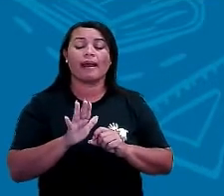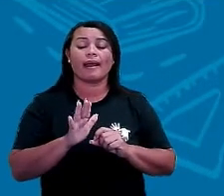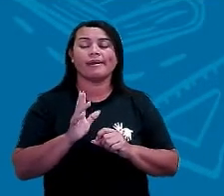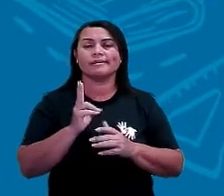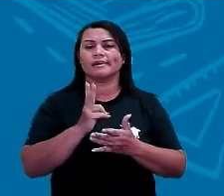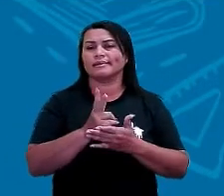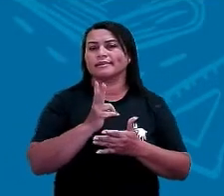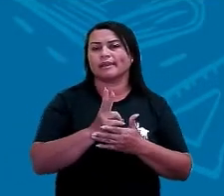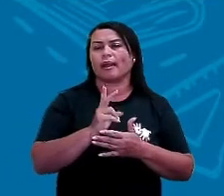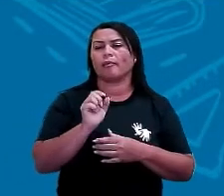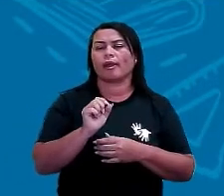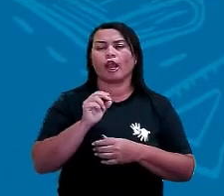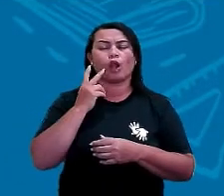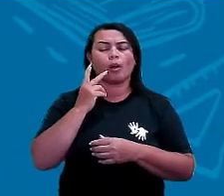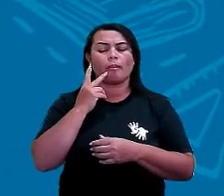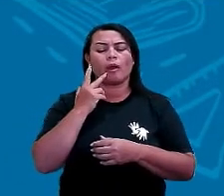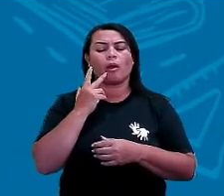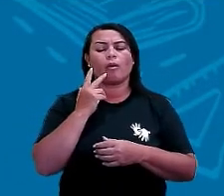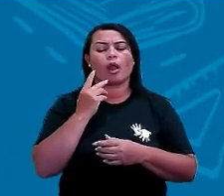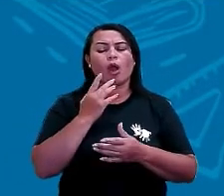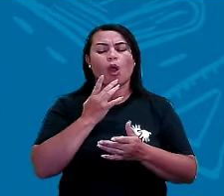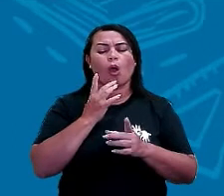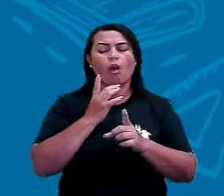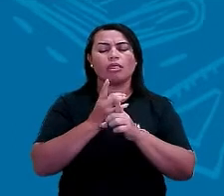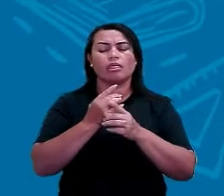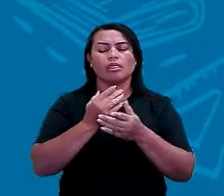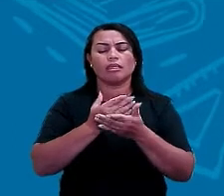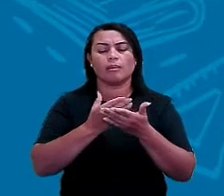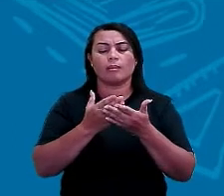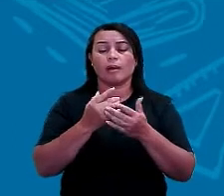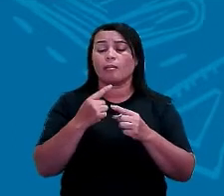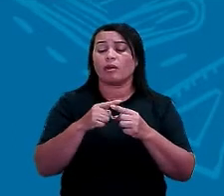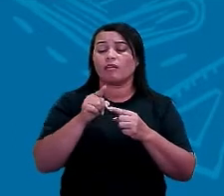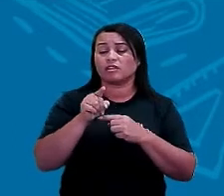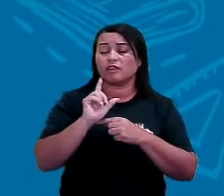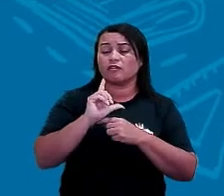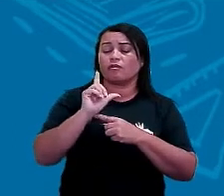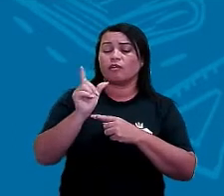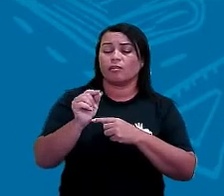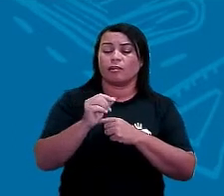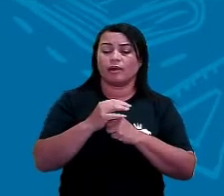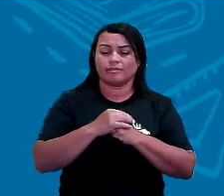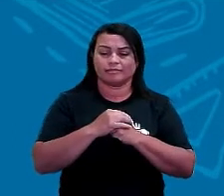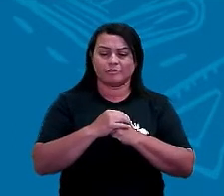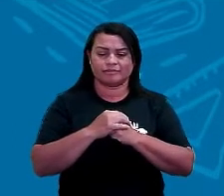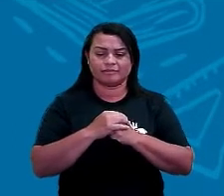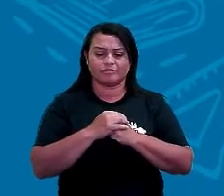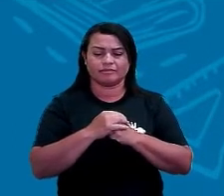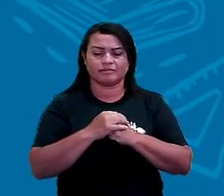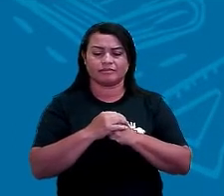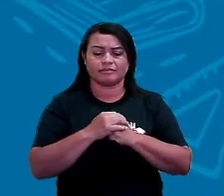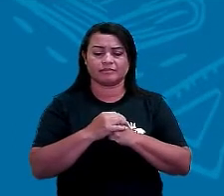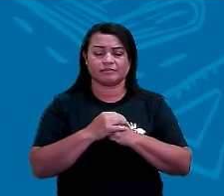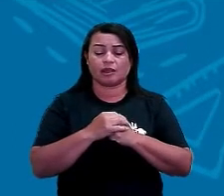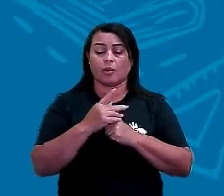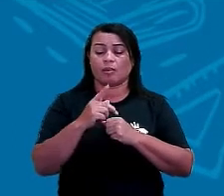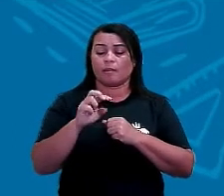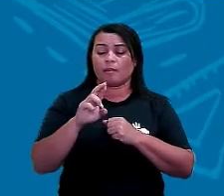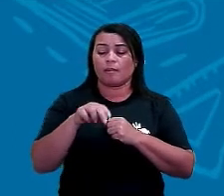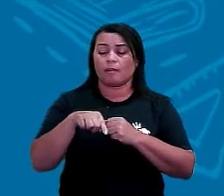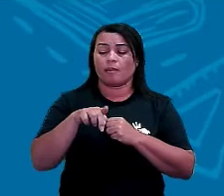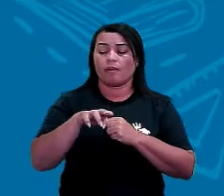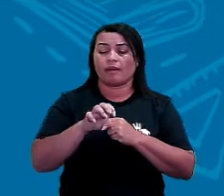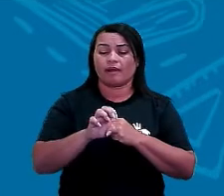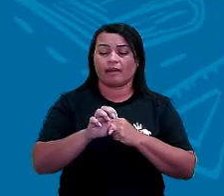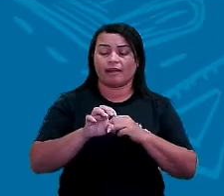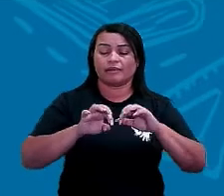mais comum encontrar no início. Exemplo, por que você foi embora? O porquê separado com